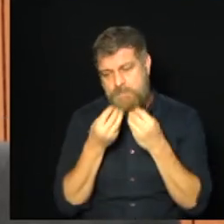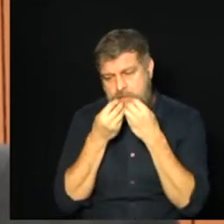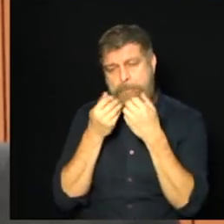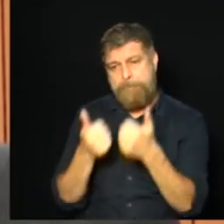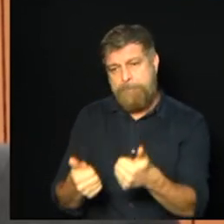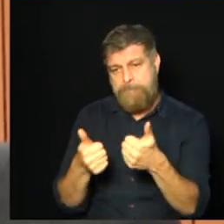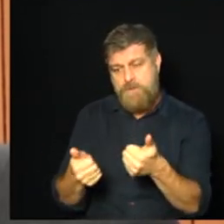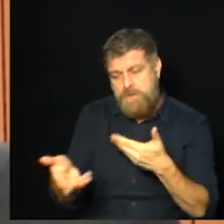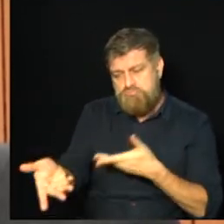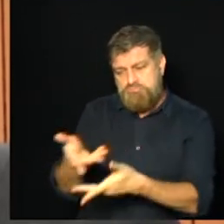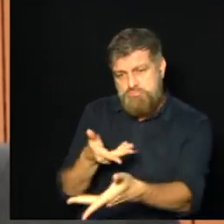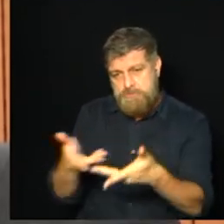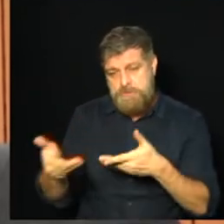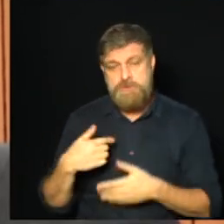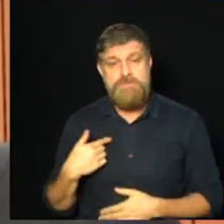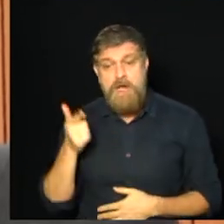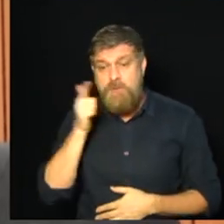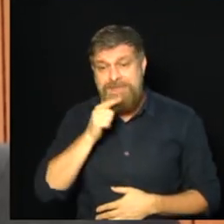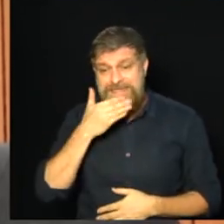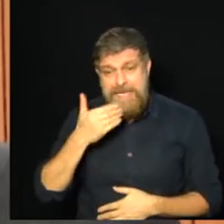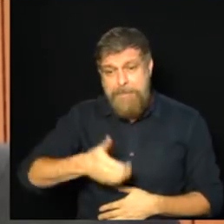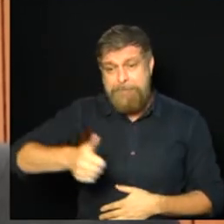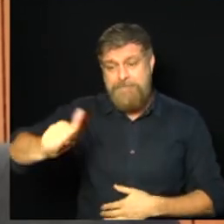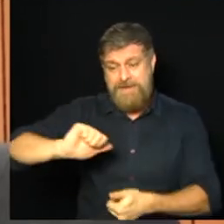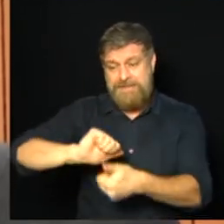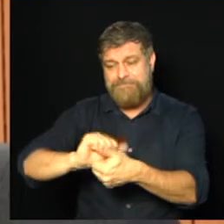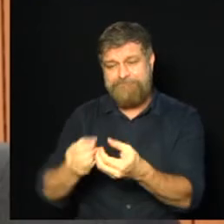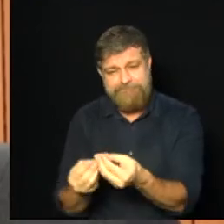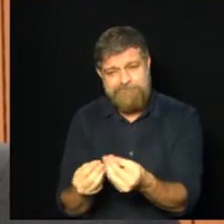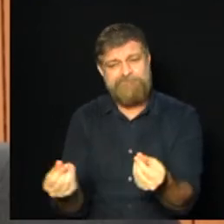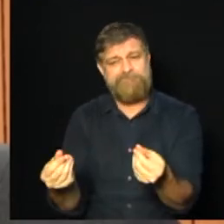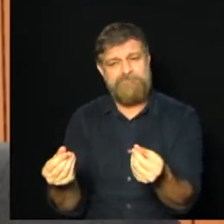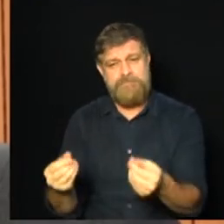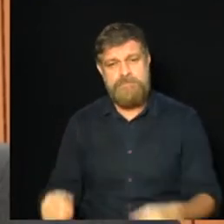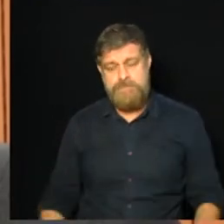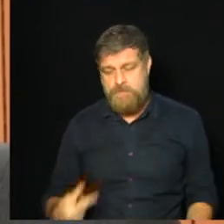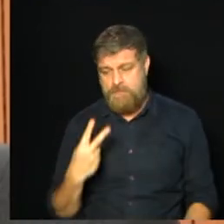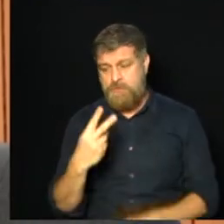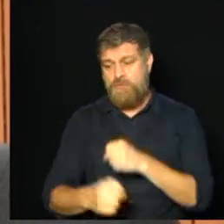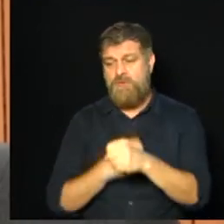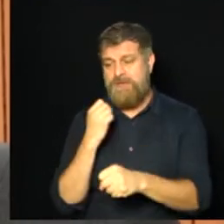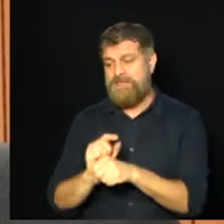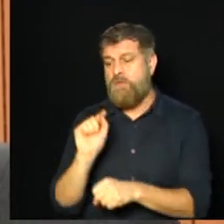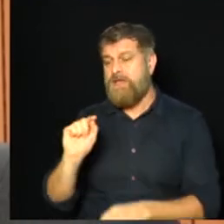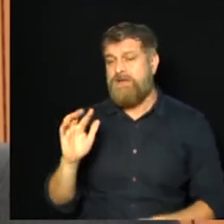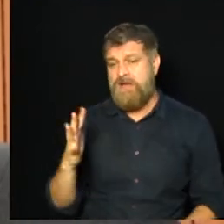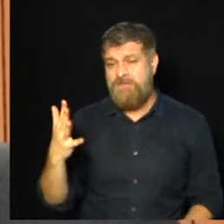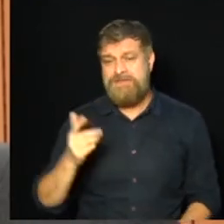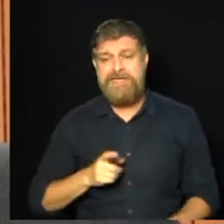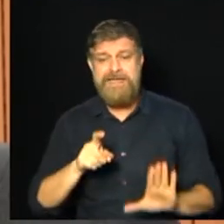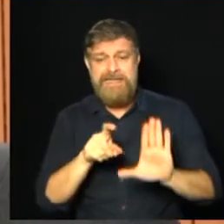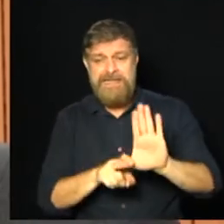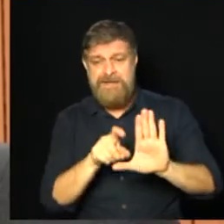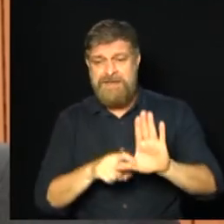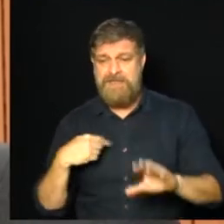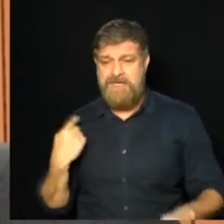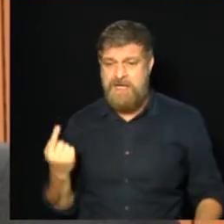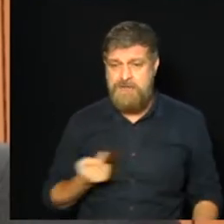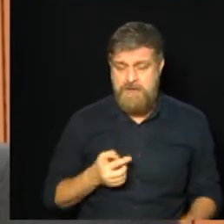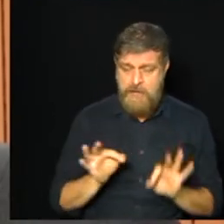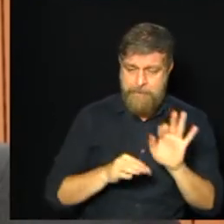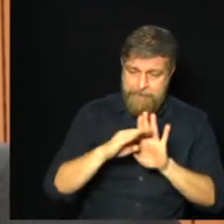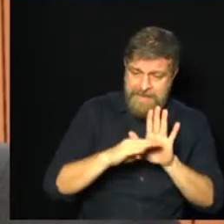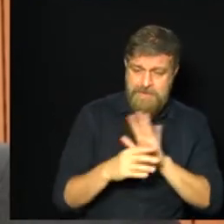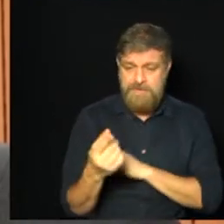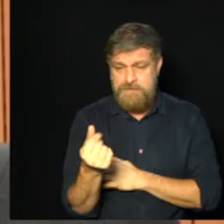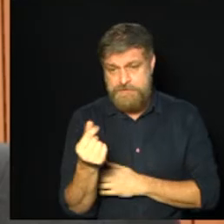vai conseguir suplantar e melhorar a qualidade de atendimento. Em 2 anos, o que nós vamos fazer? Vai depender do que nós fizemos de plano,